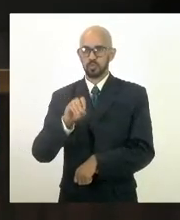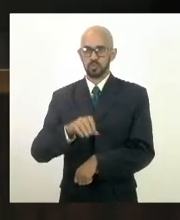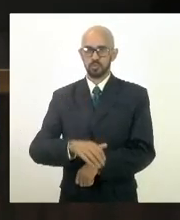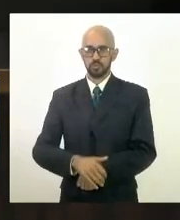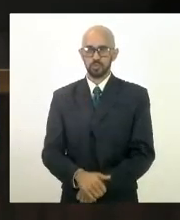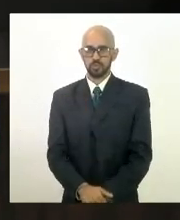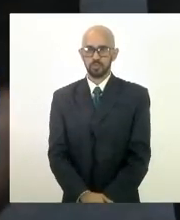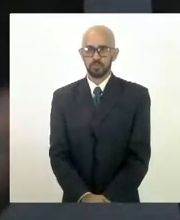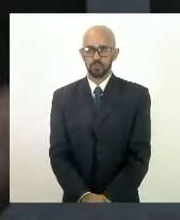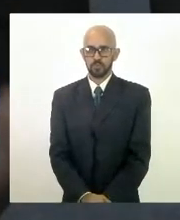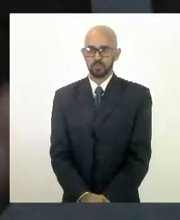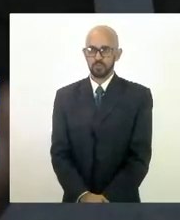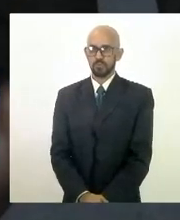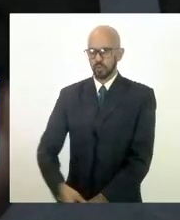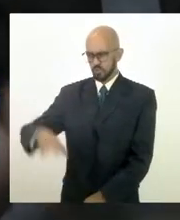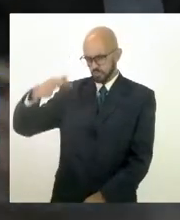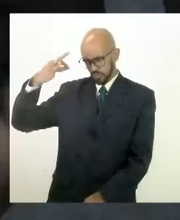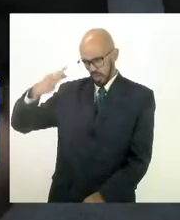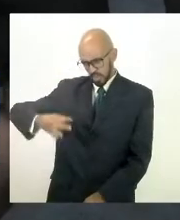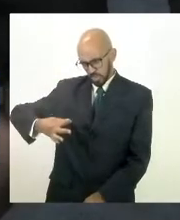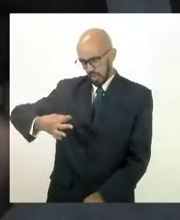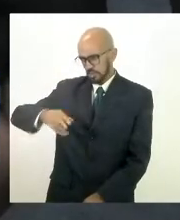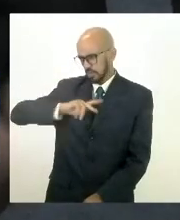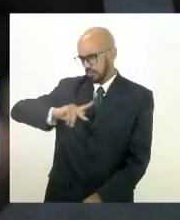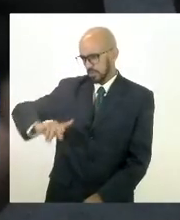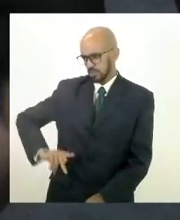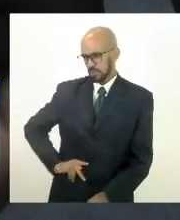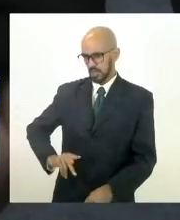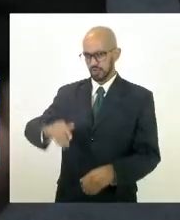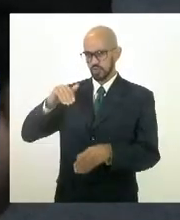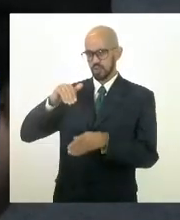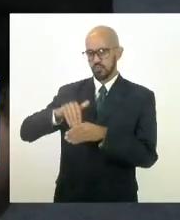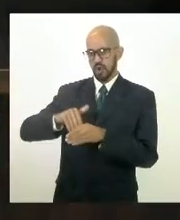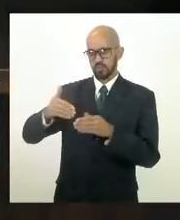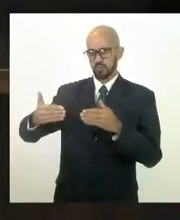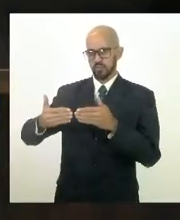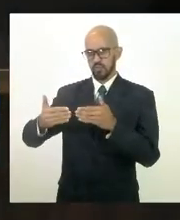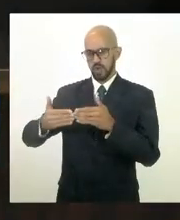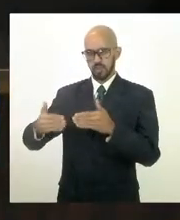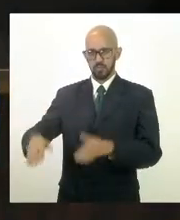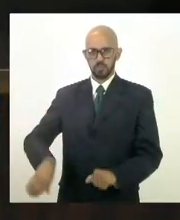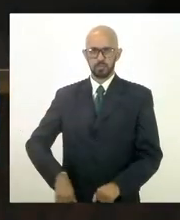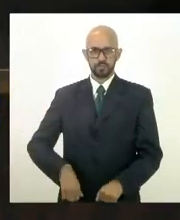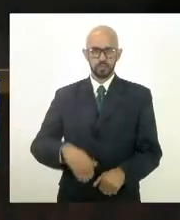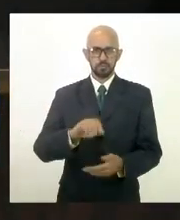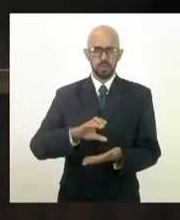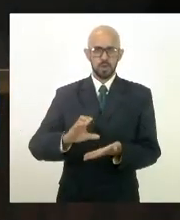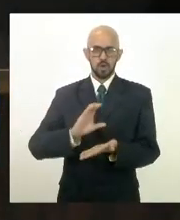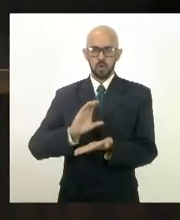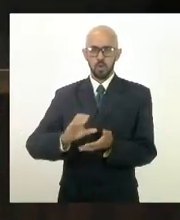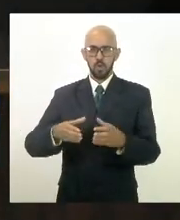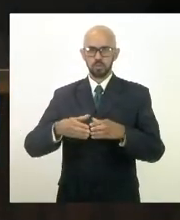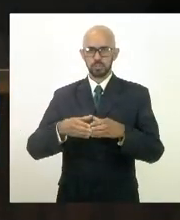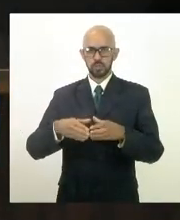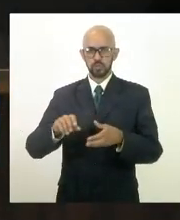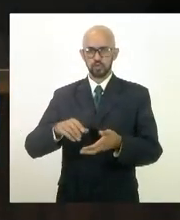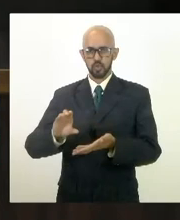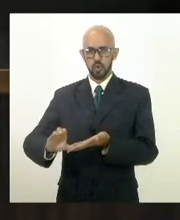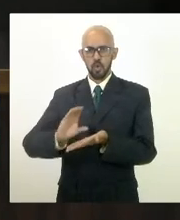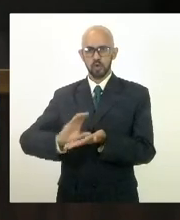com certeza presidente meu voto é favorável pela comissão de orçamento deputado Márcio Canella